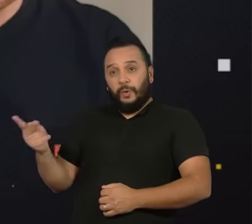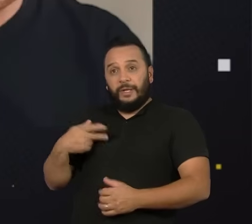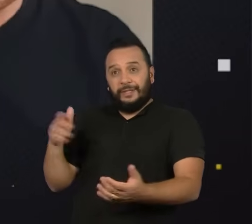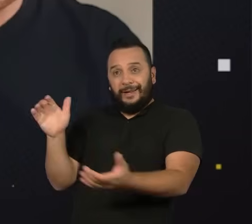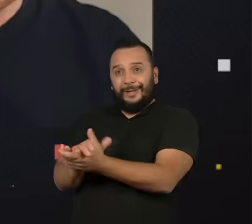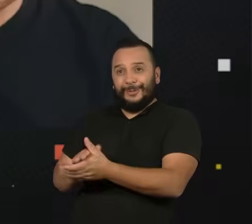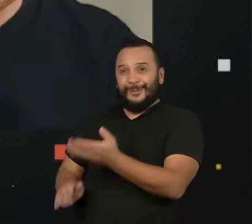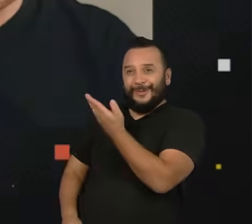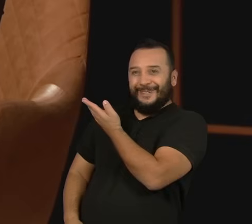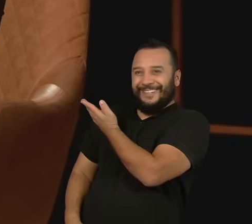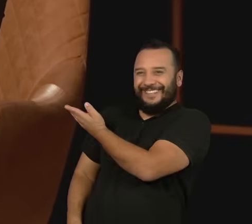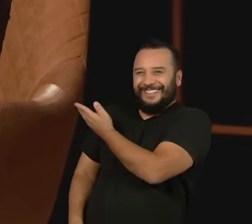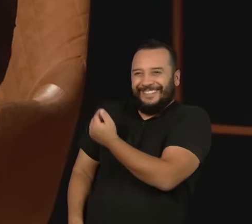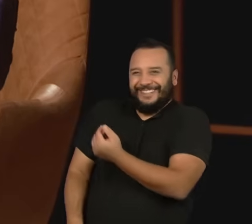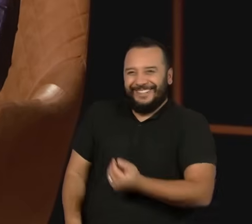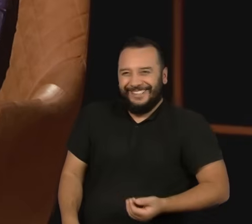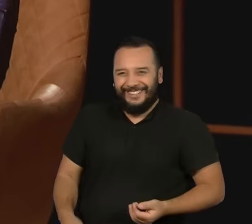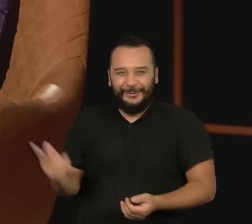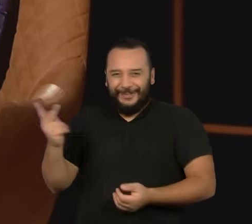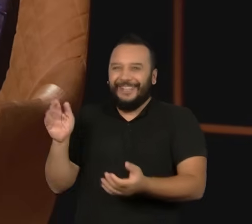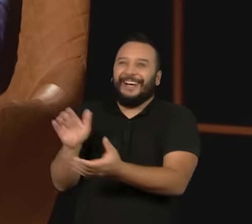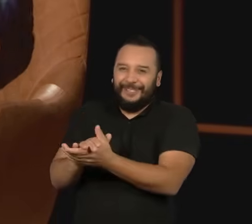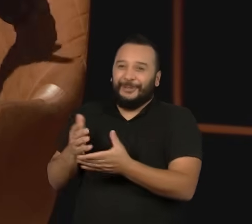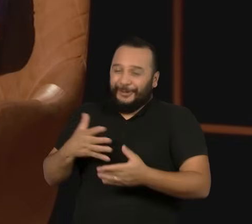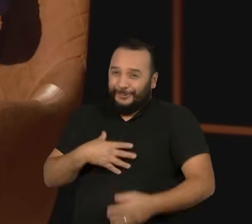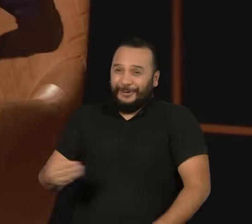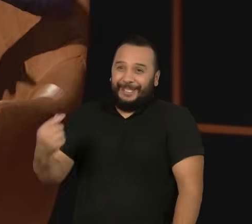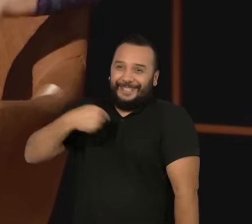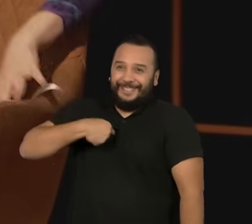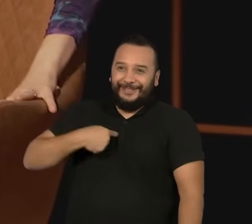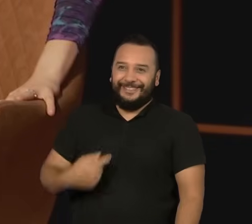Faziam várias brincadeiras, enfim, sempre foi